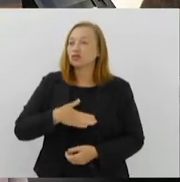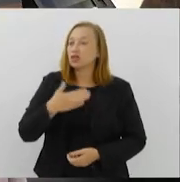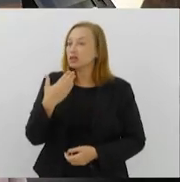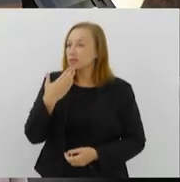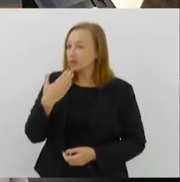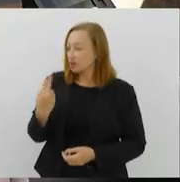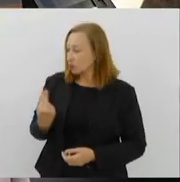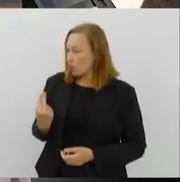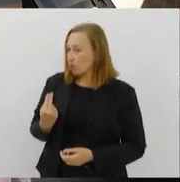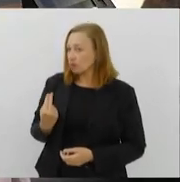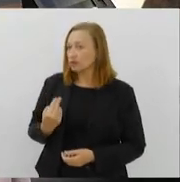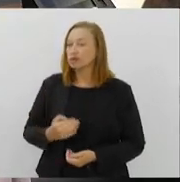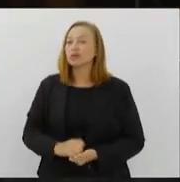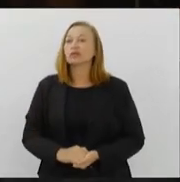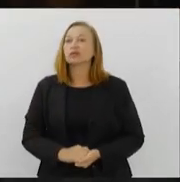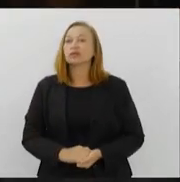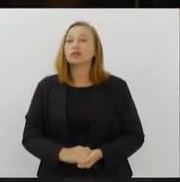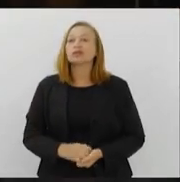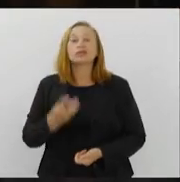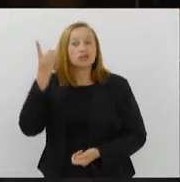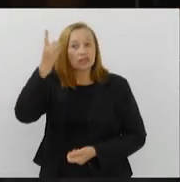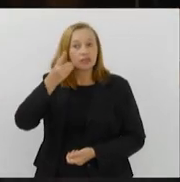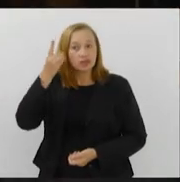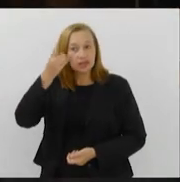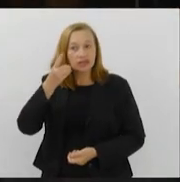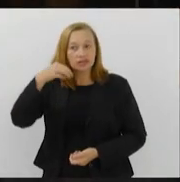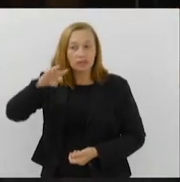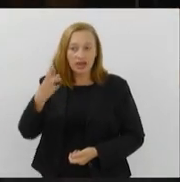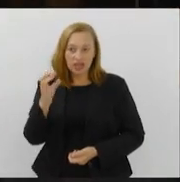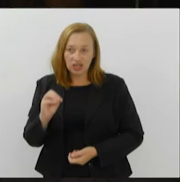coautoria, deputado Marquinho.